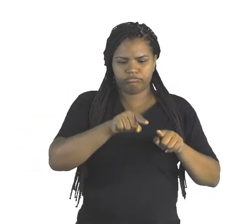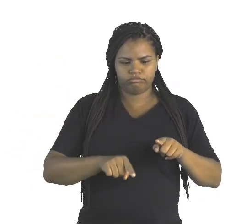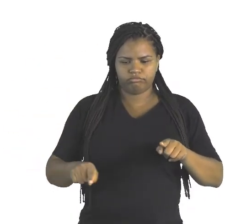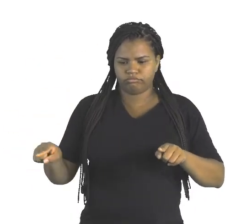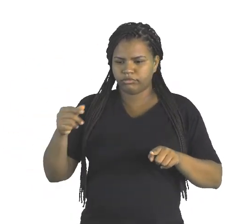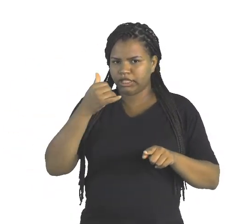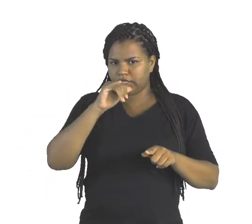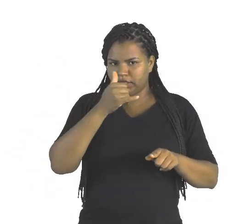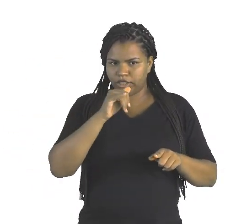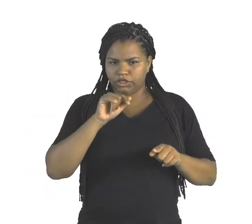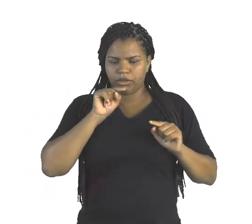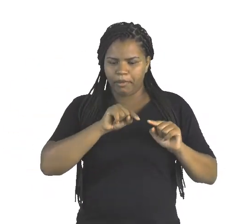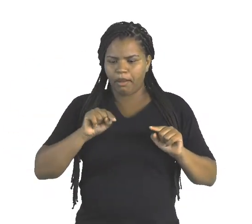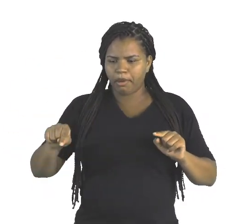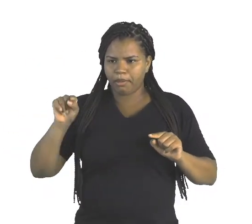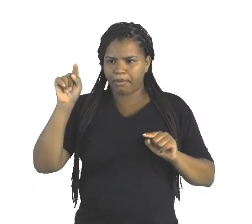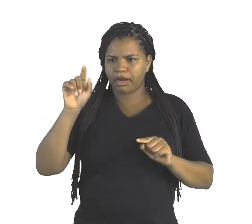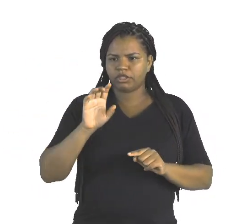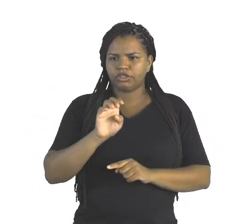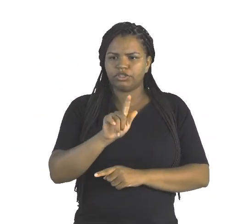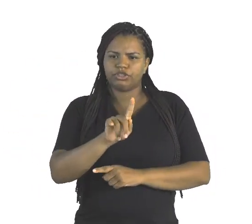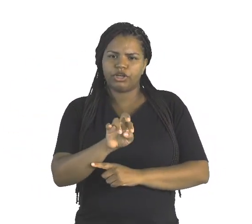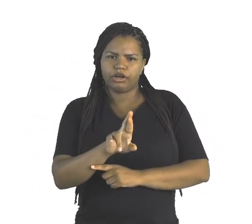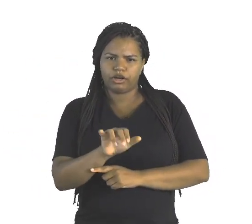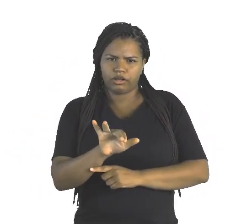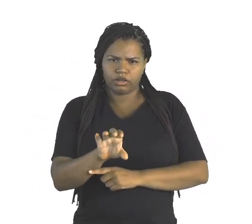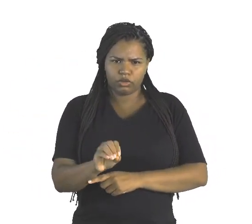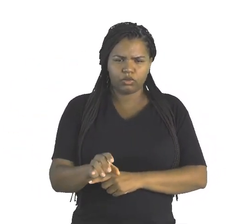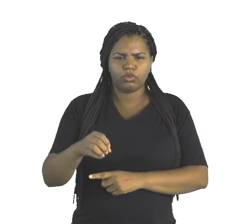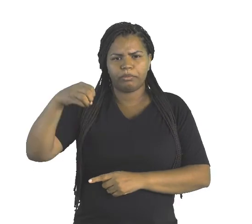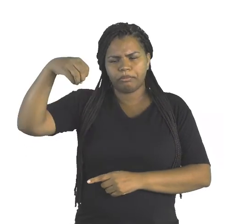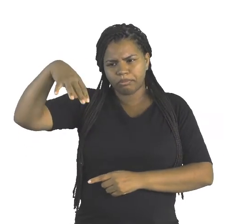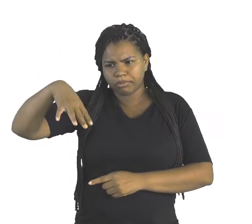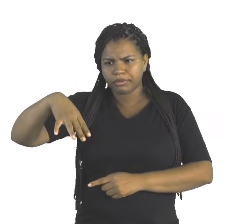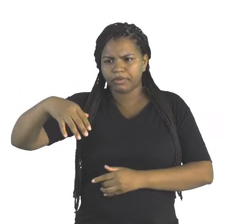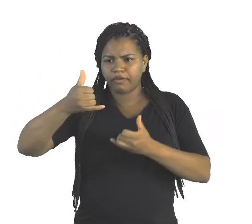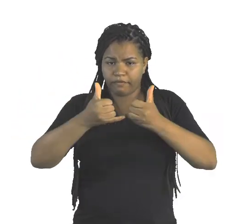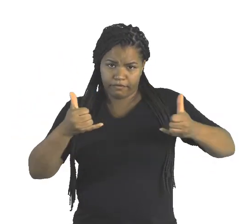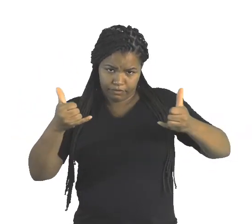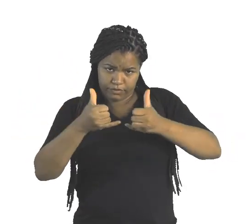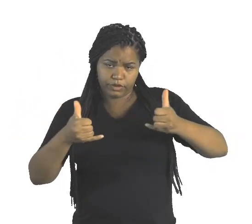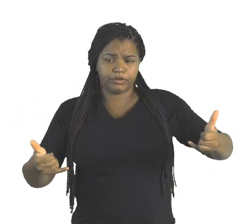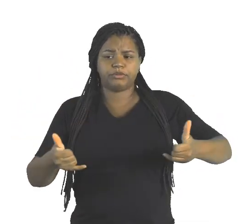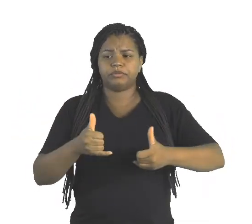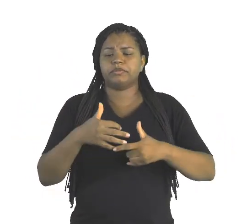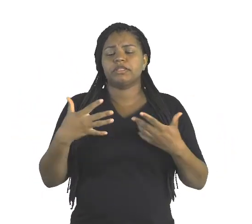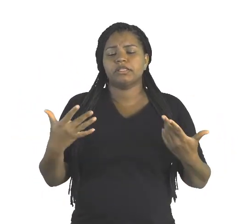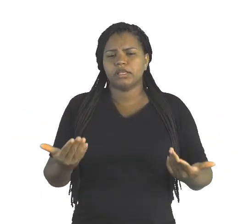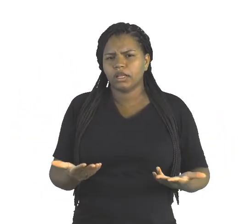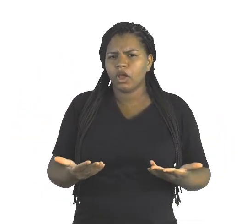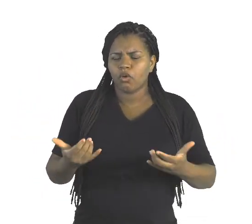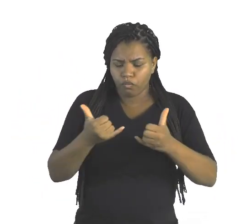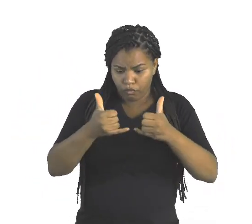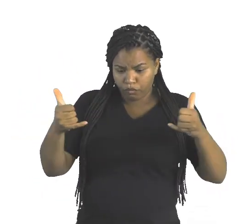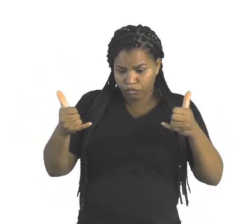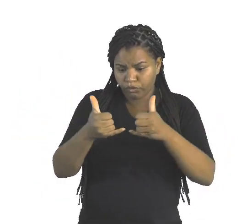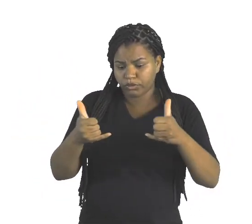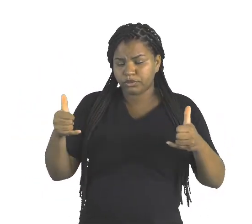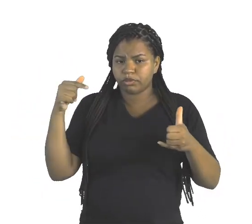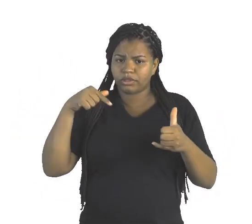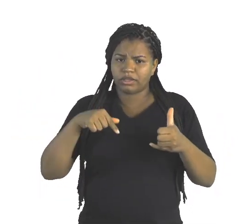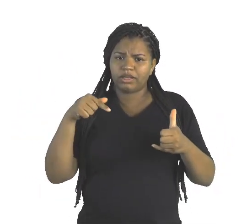seus componentes, como o gerador, a lâmpada e os fios elétricos, Sendo assim, o fio elétrico é aquele